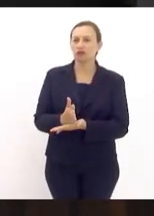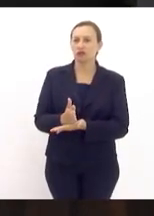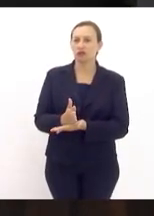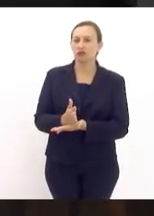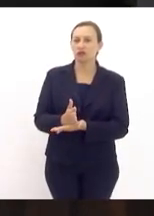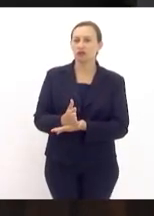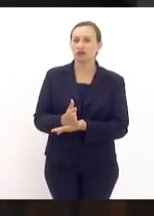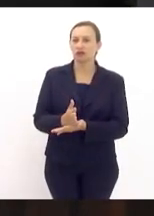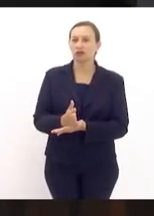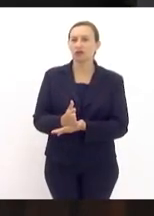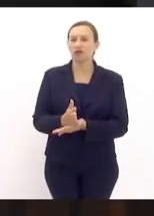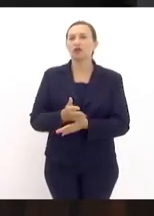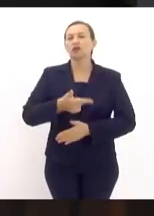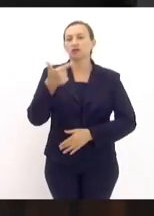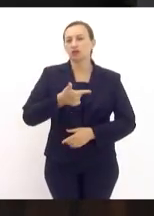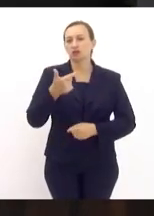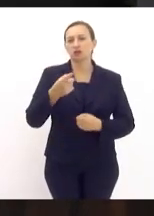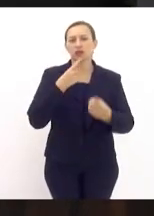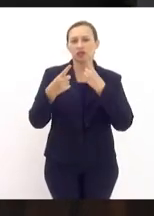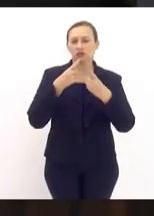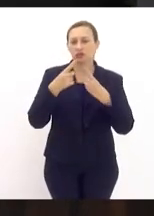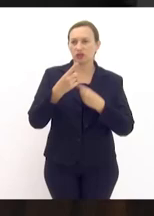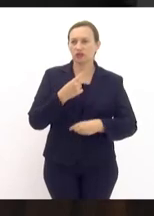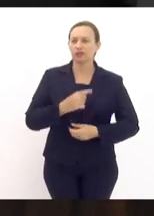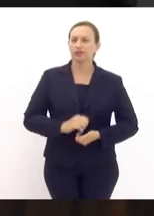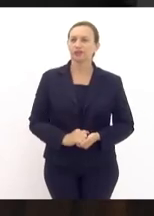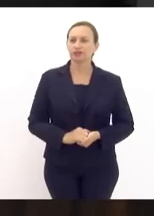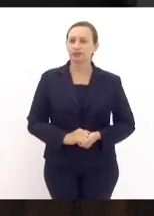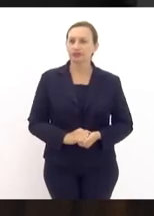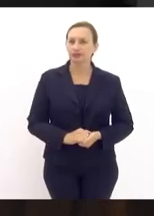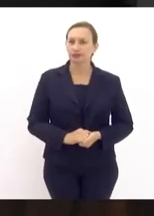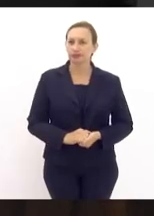a redação do vencido para a segunda discussão.